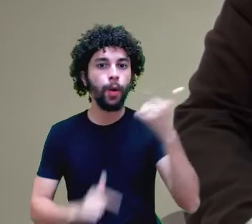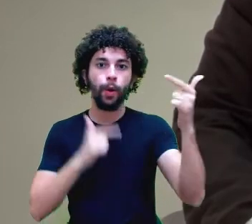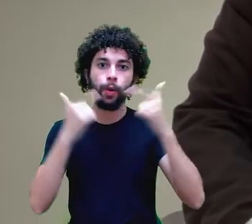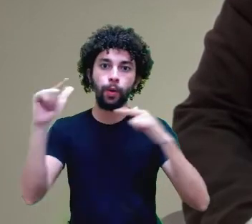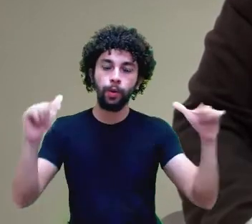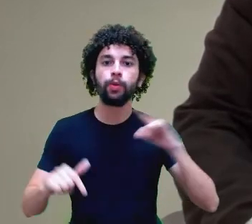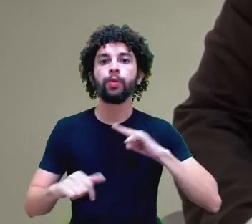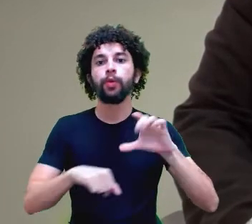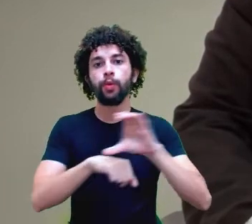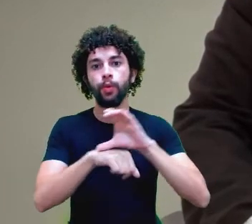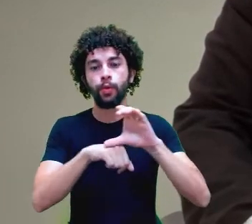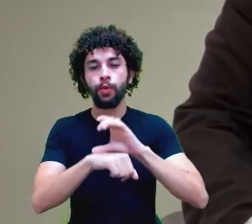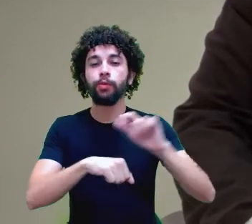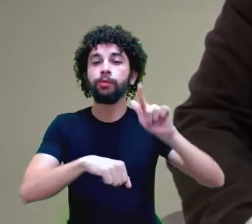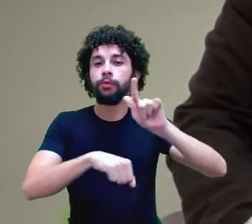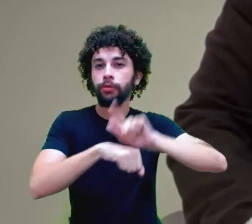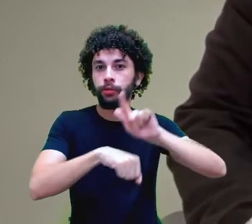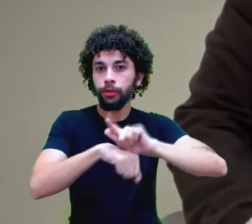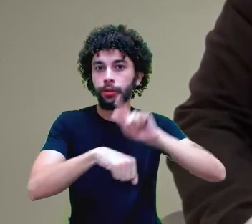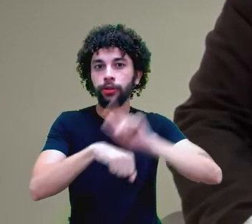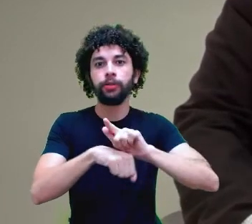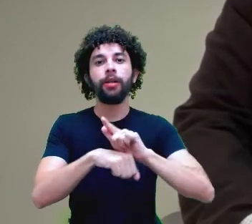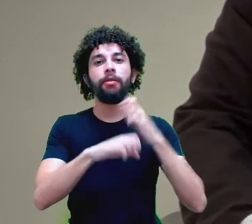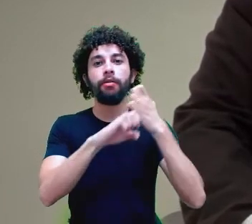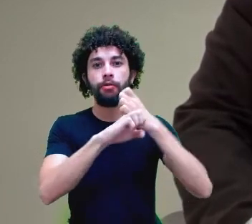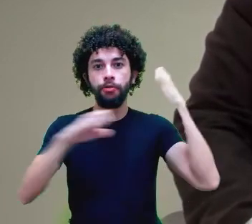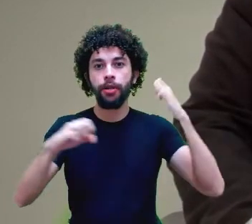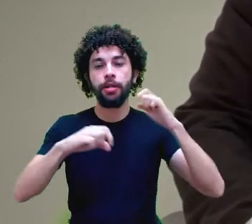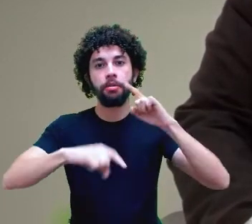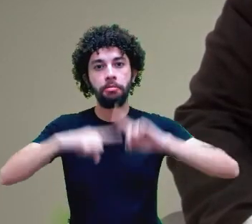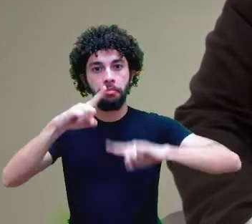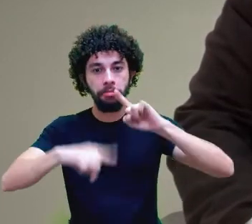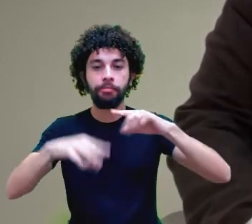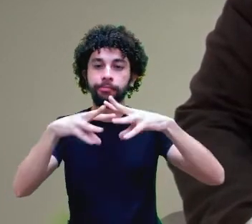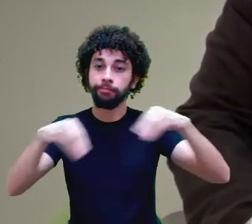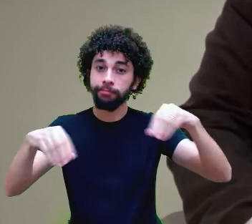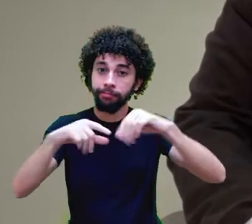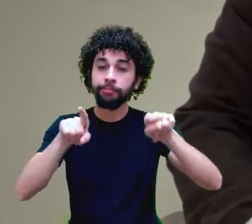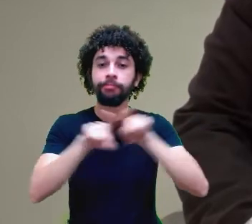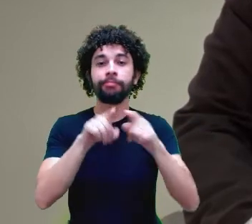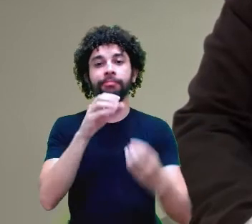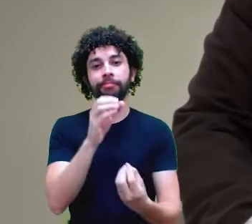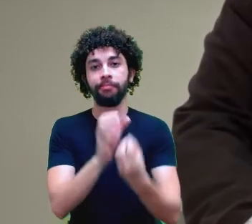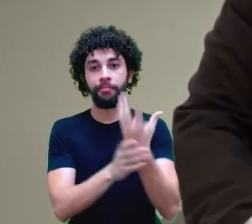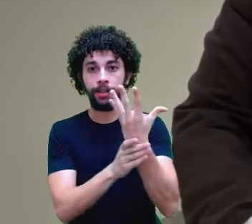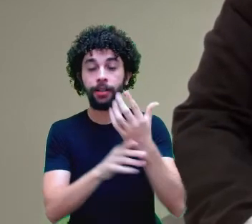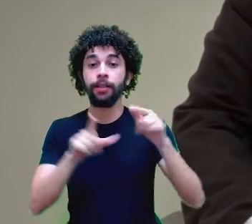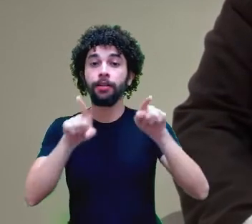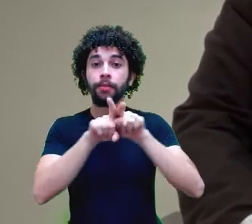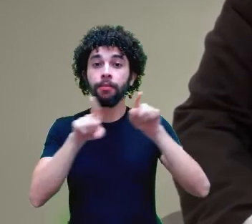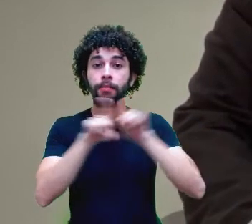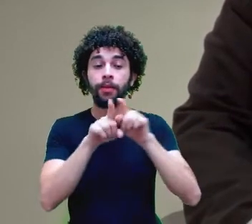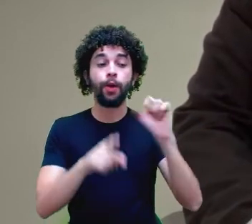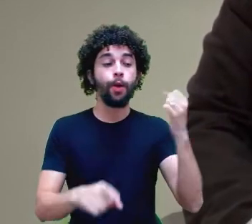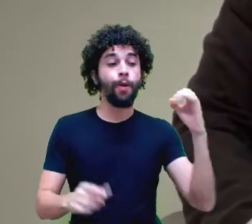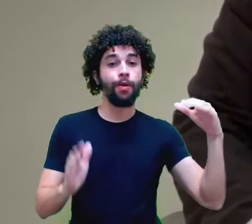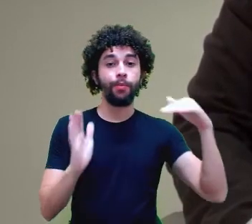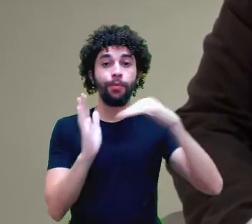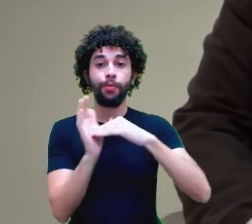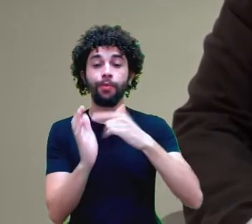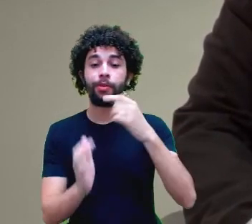2000, outros cursos como Agronomia, Geologia, Engenharia de Minas e Materiais foram criados. Como universidade,